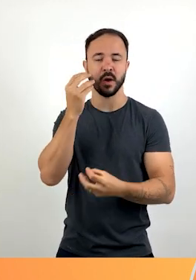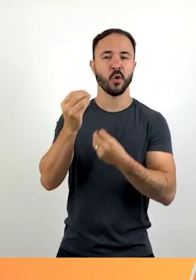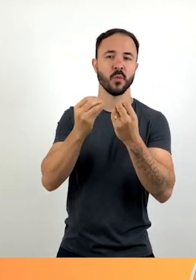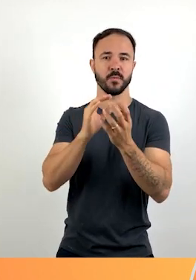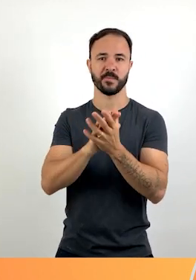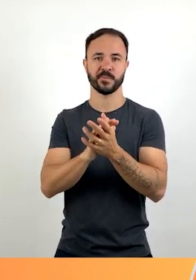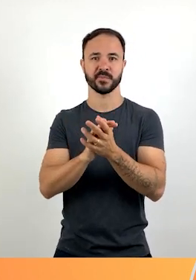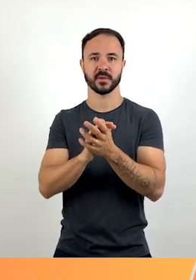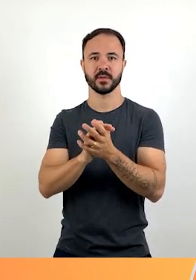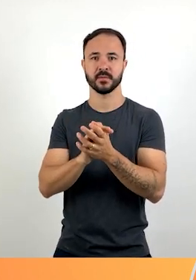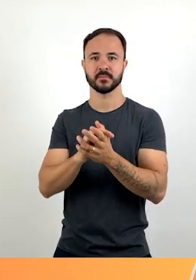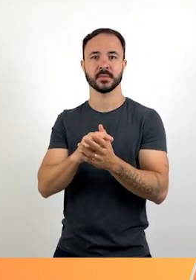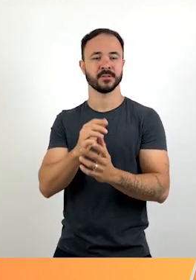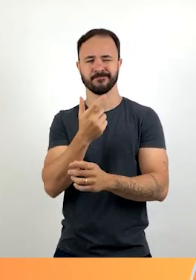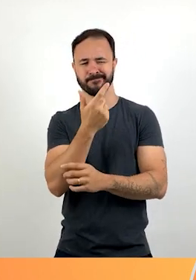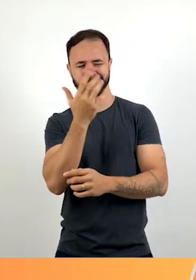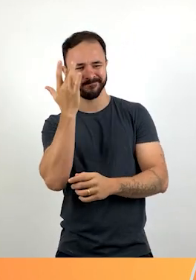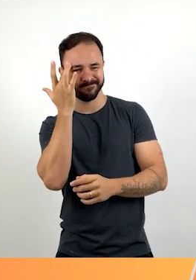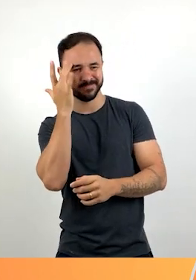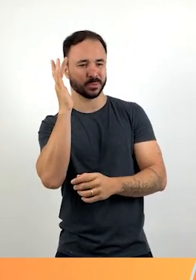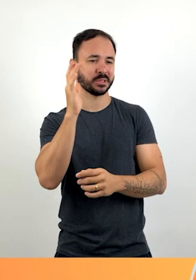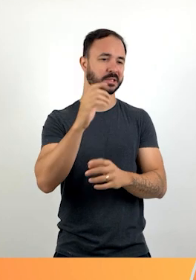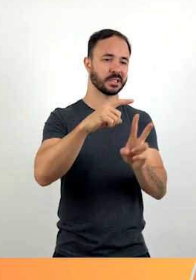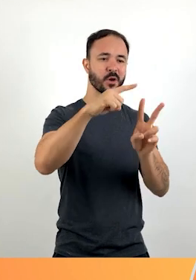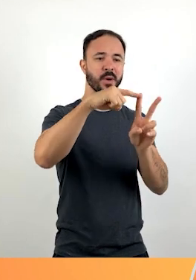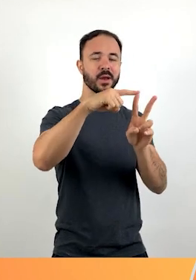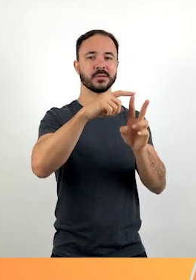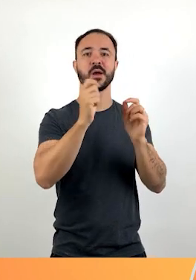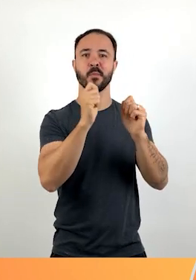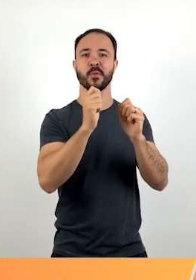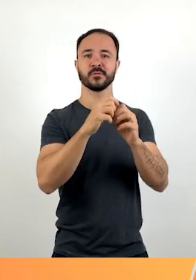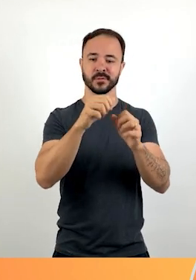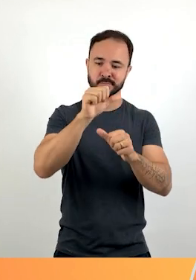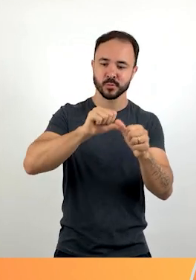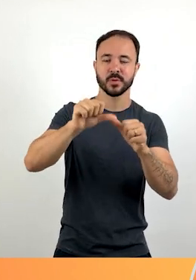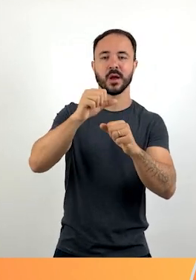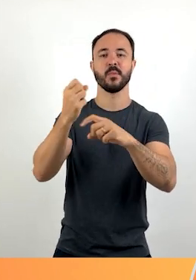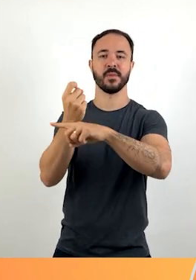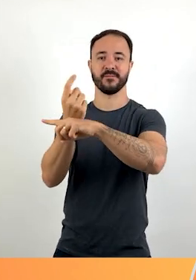em uma fração. Lembrando que 1,44 ele é o mesmo que